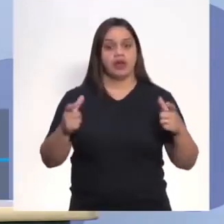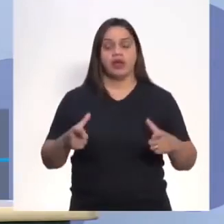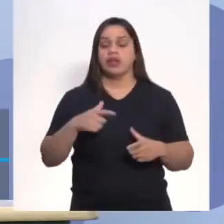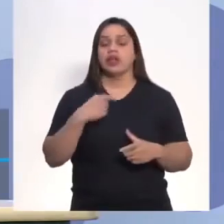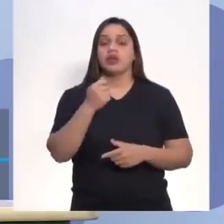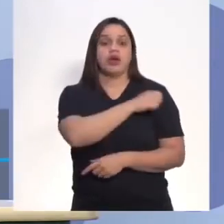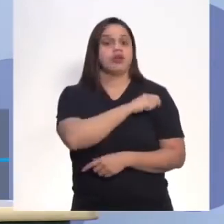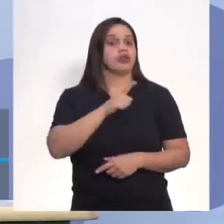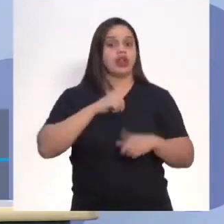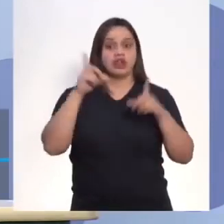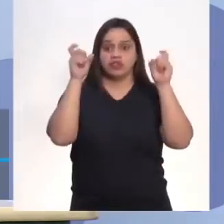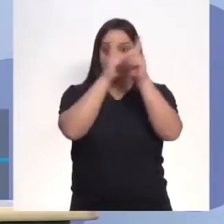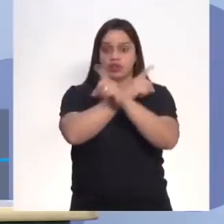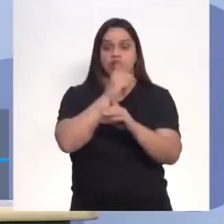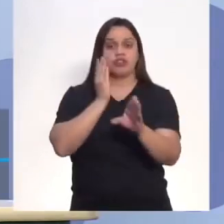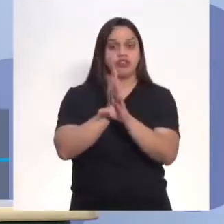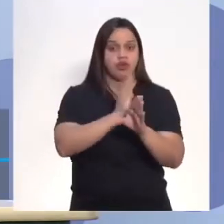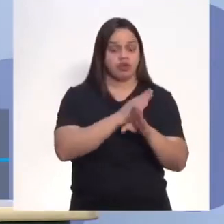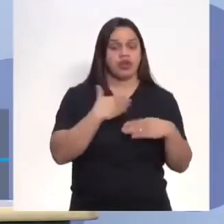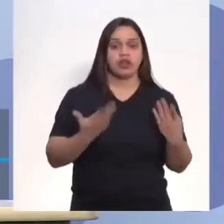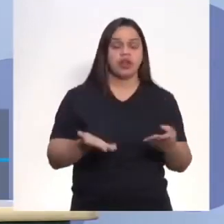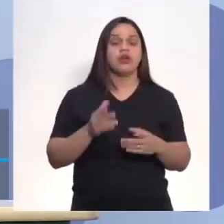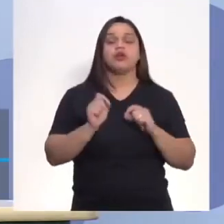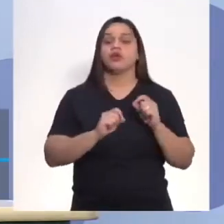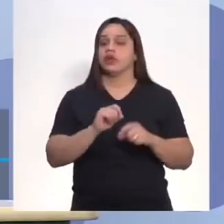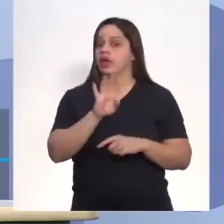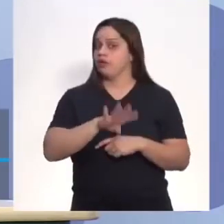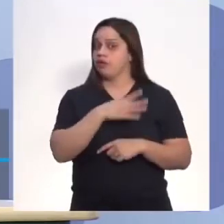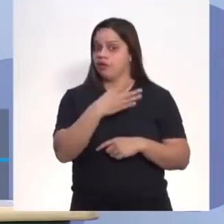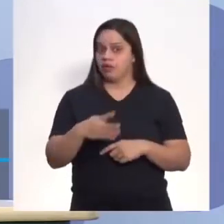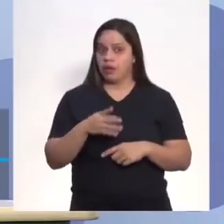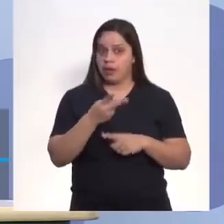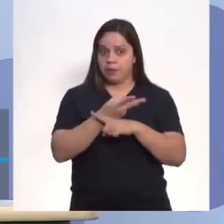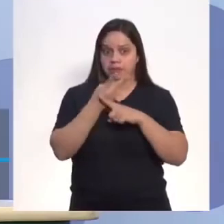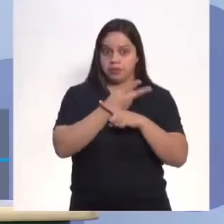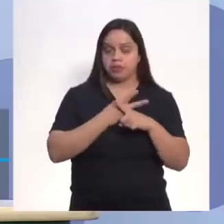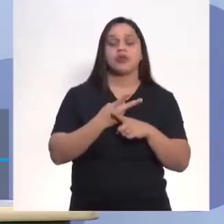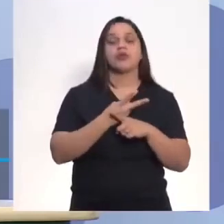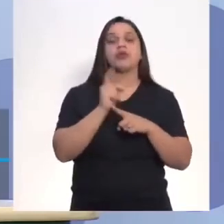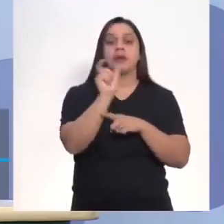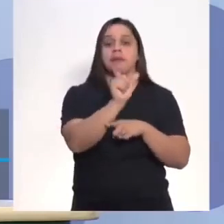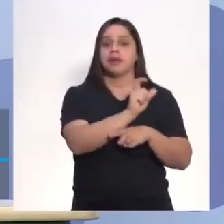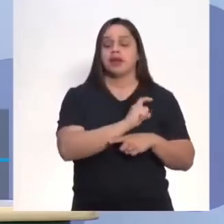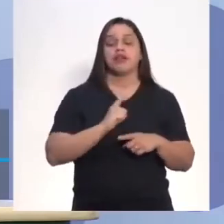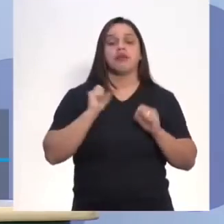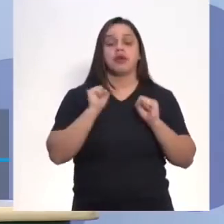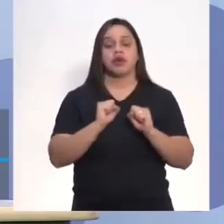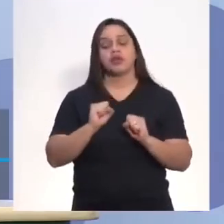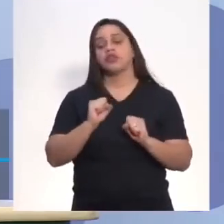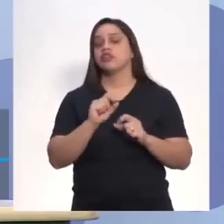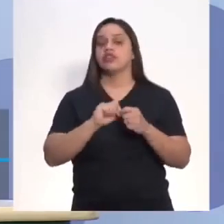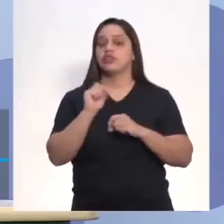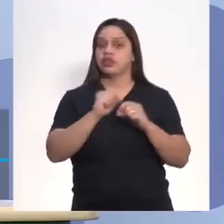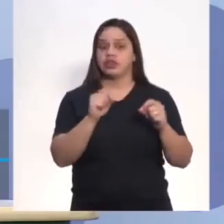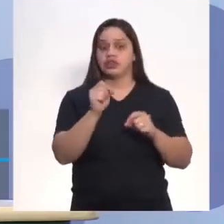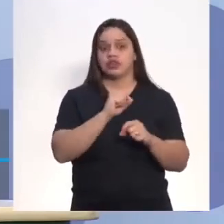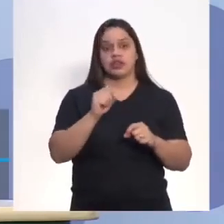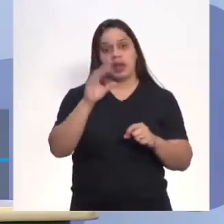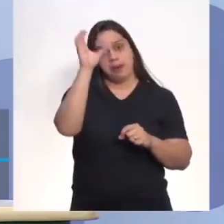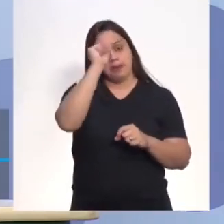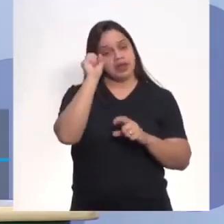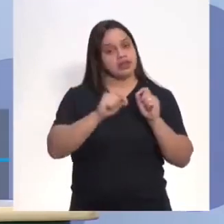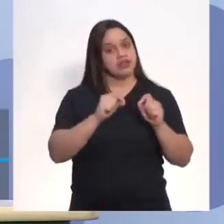dificuldade em localizar. O caça-palavras, gente, ele pode ajudar muito vocês nessa questão de aprender a localizar